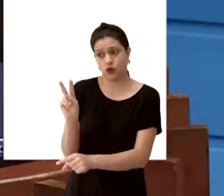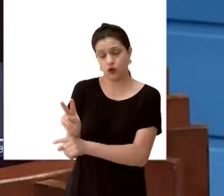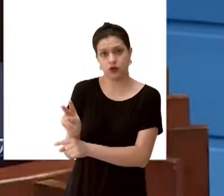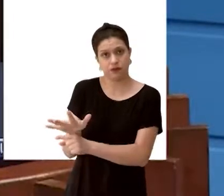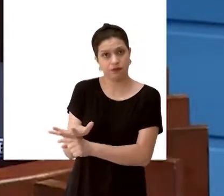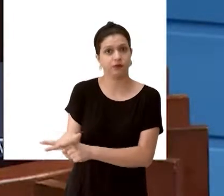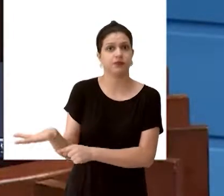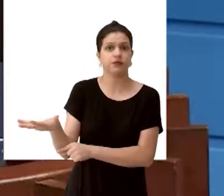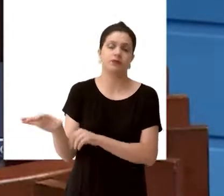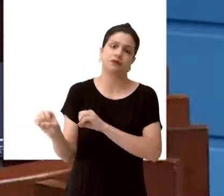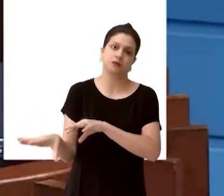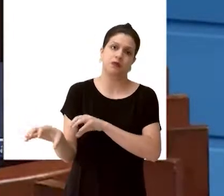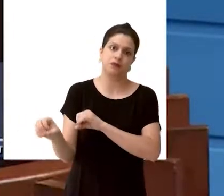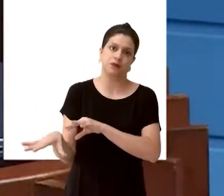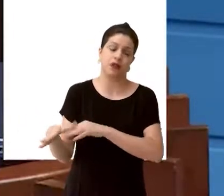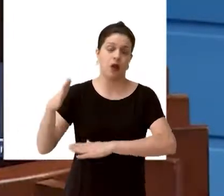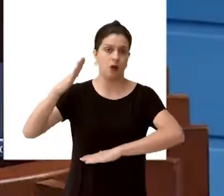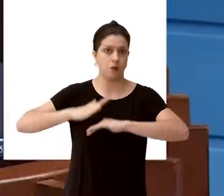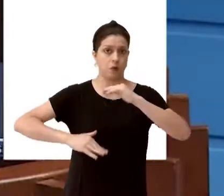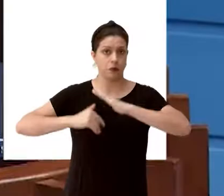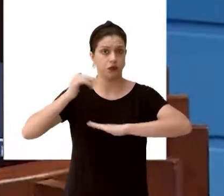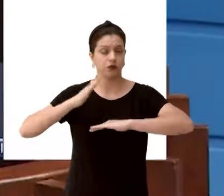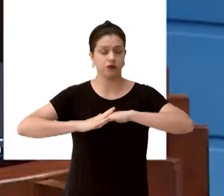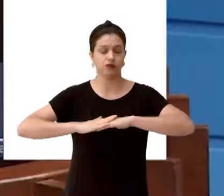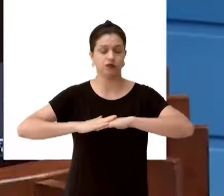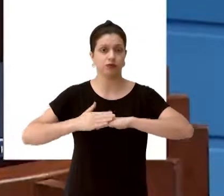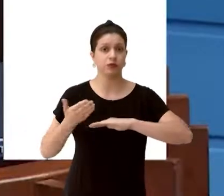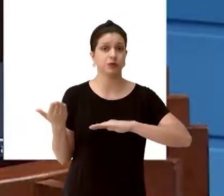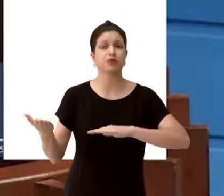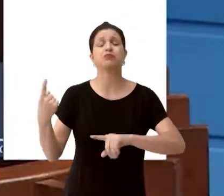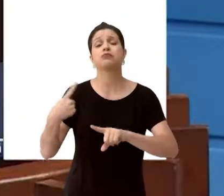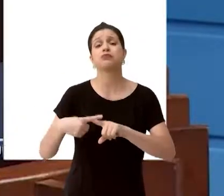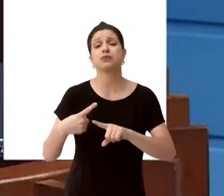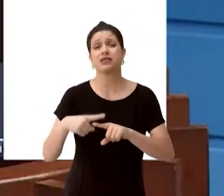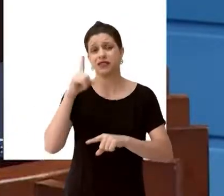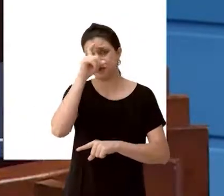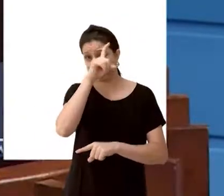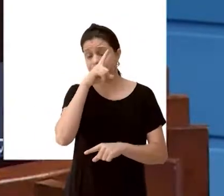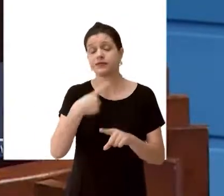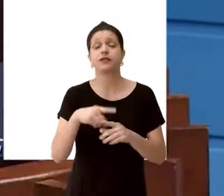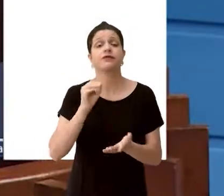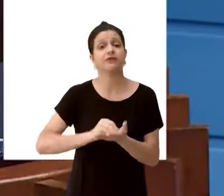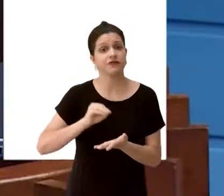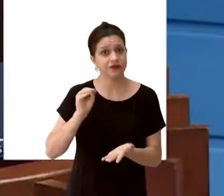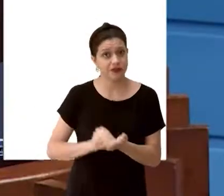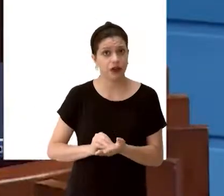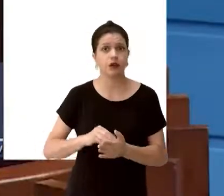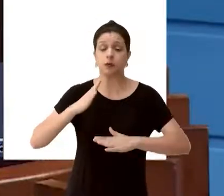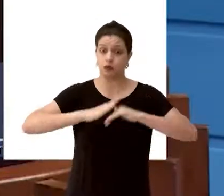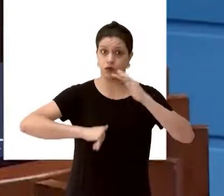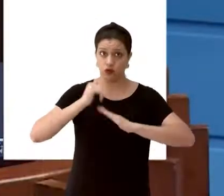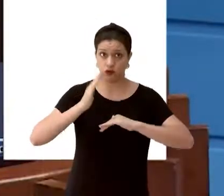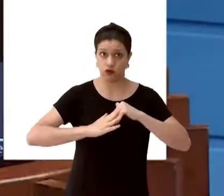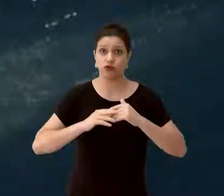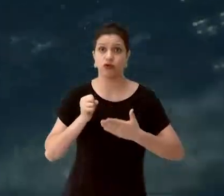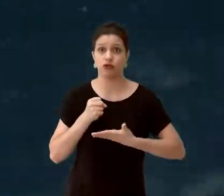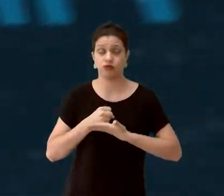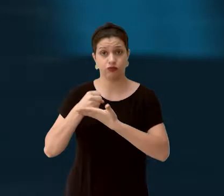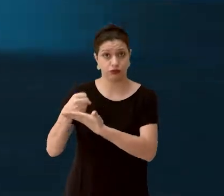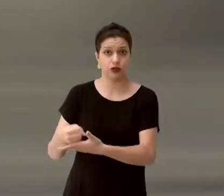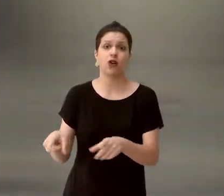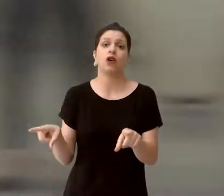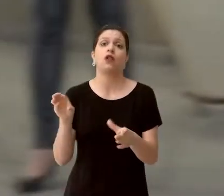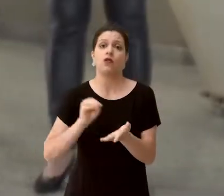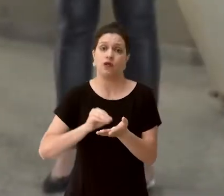educados pelos profissionais da área da educação. Tudo porque faltam auxiliares, faltam educadores nos